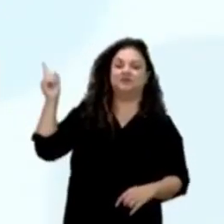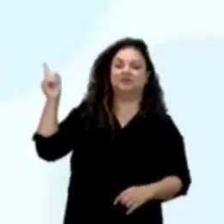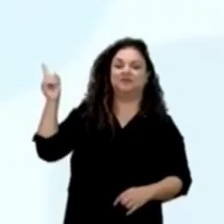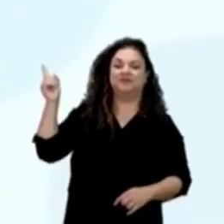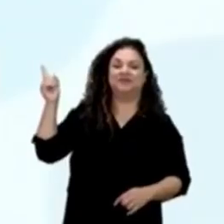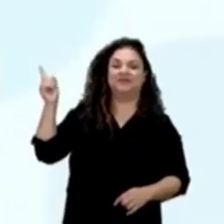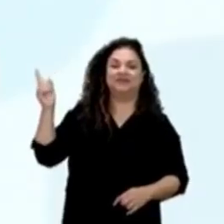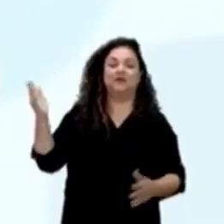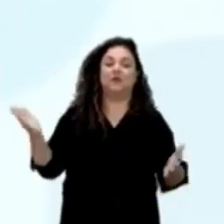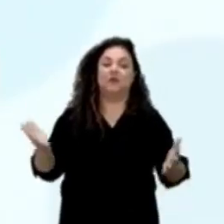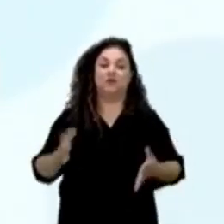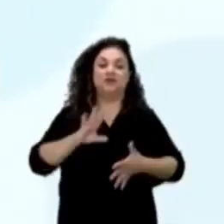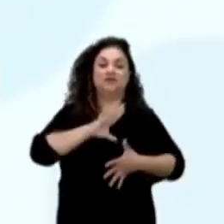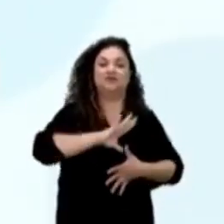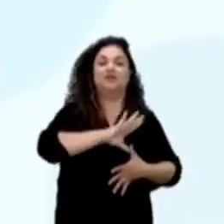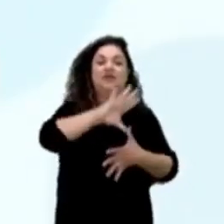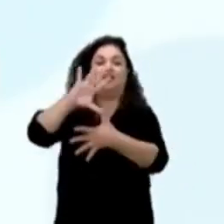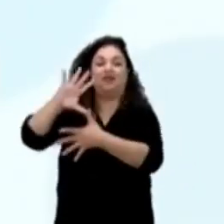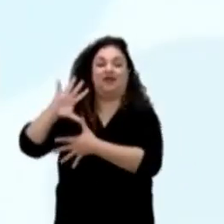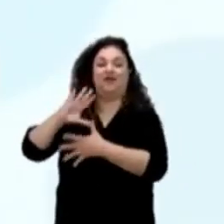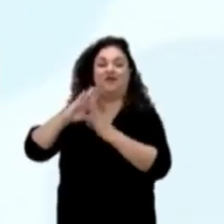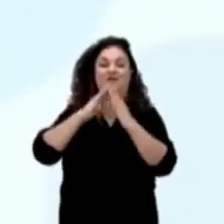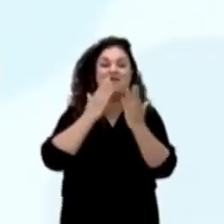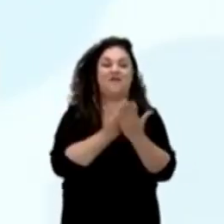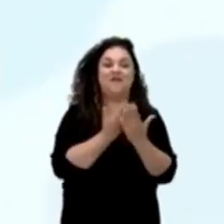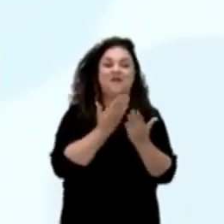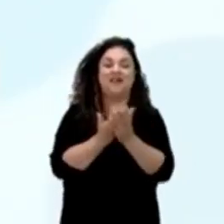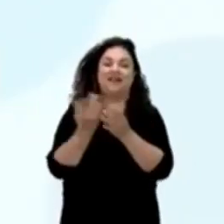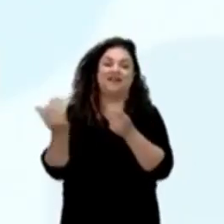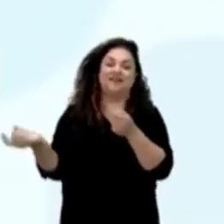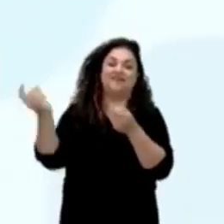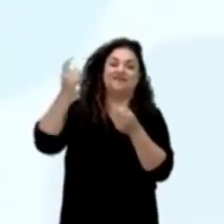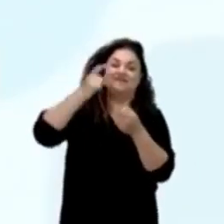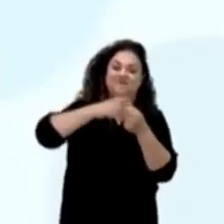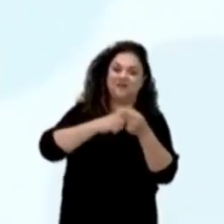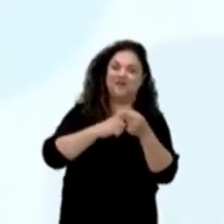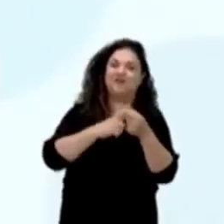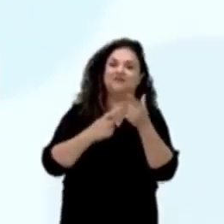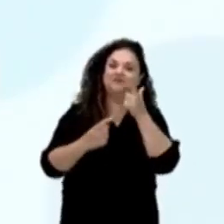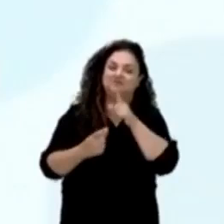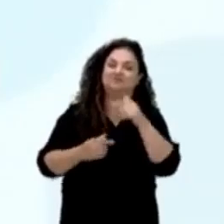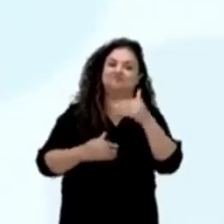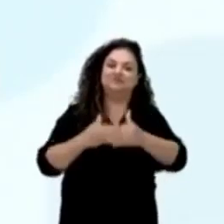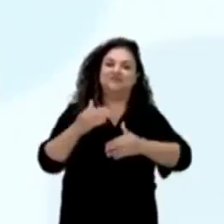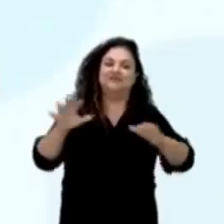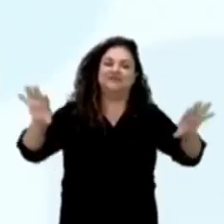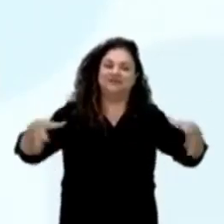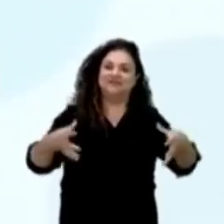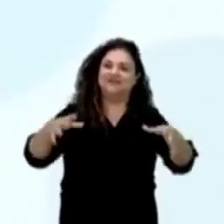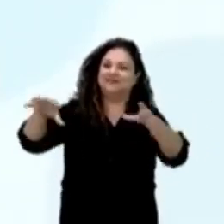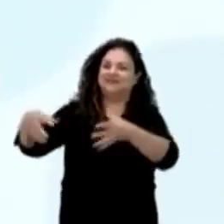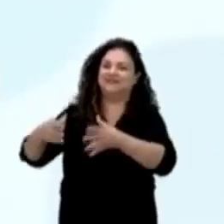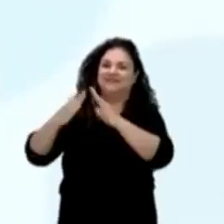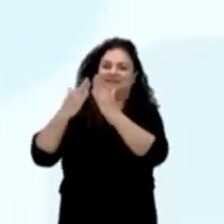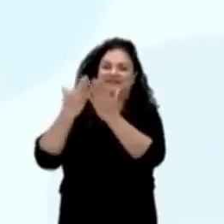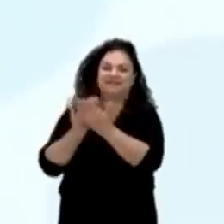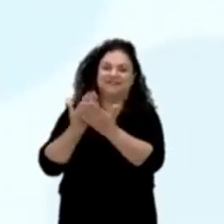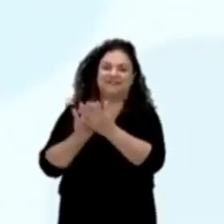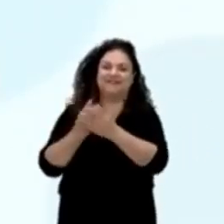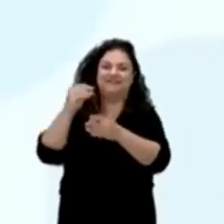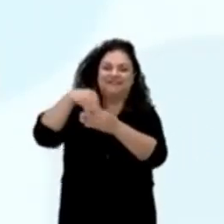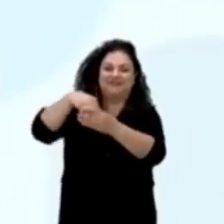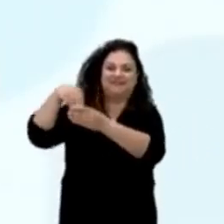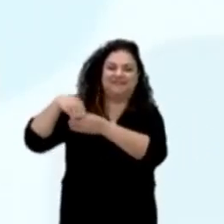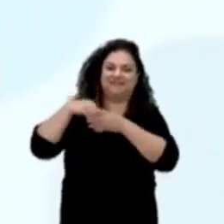o território escolar que voltou a ter, né, espaço dentro da escola e que, né, e que a gente